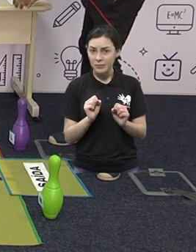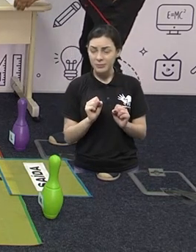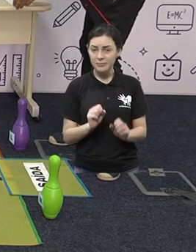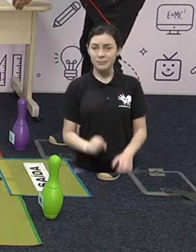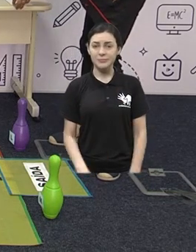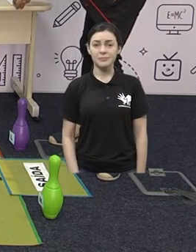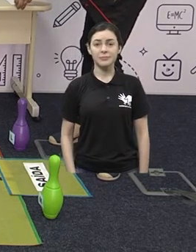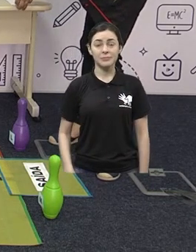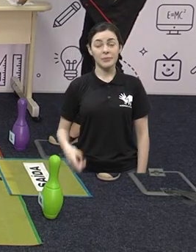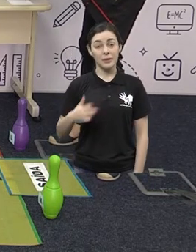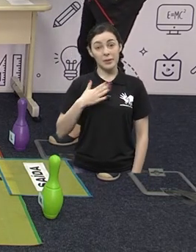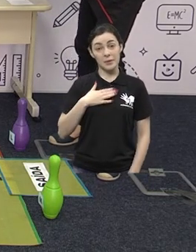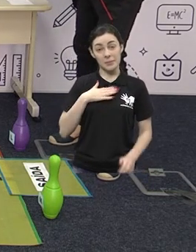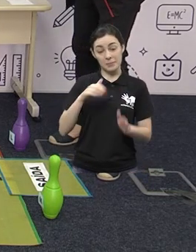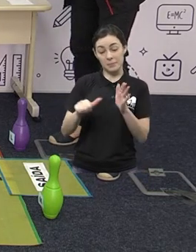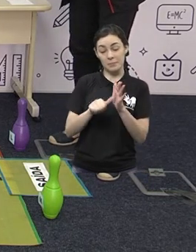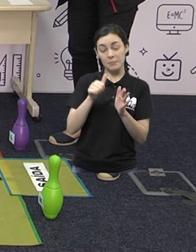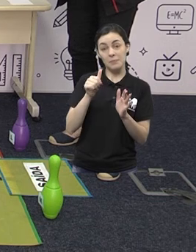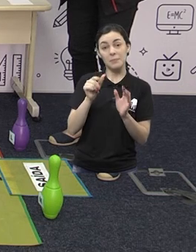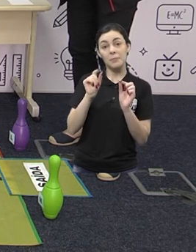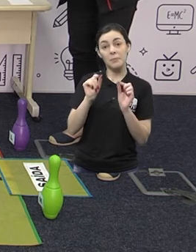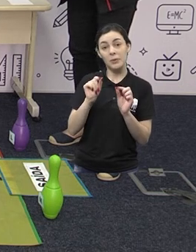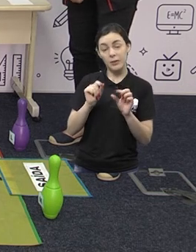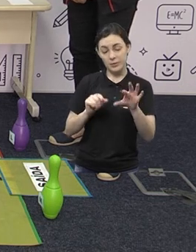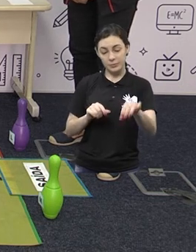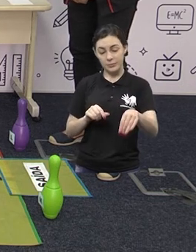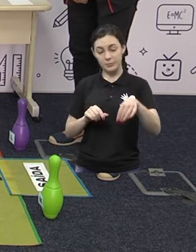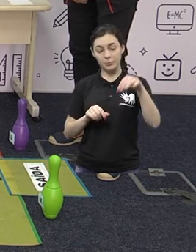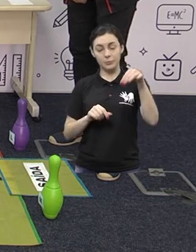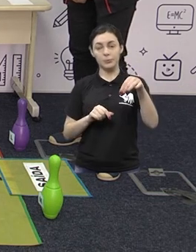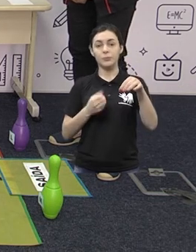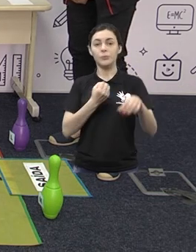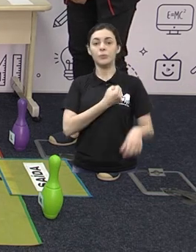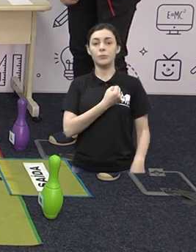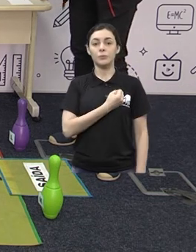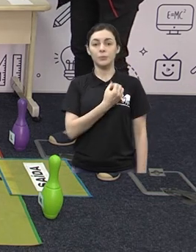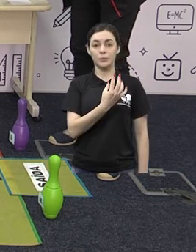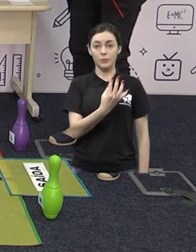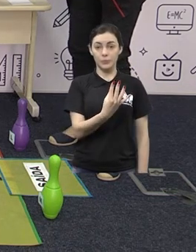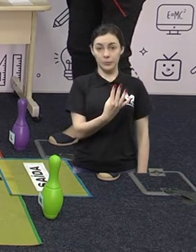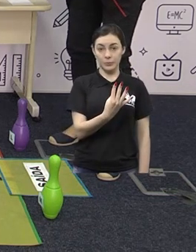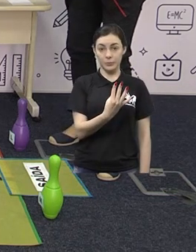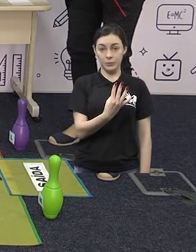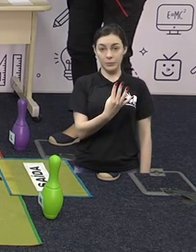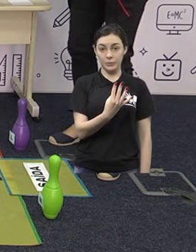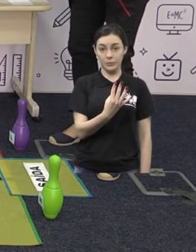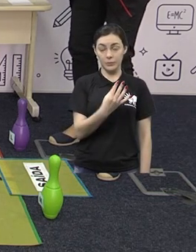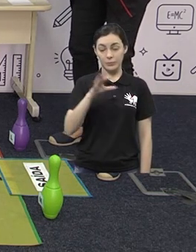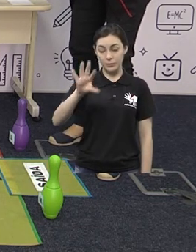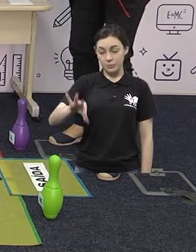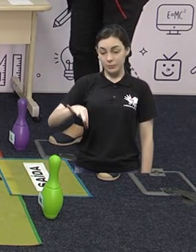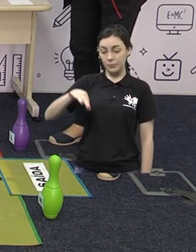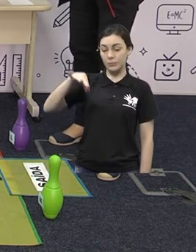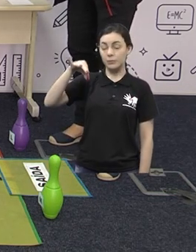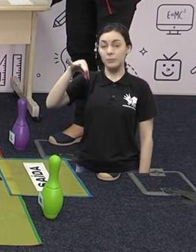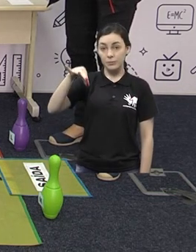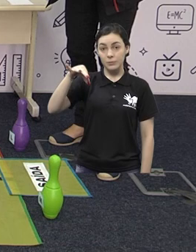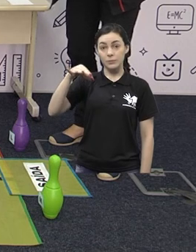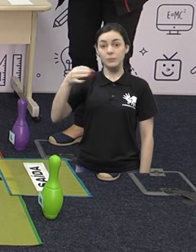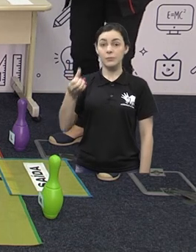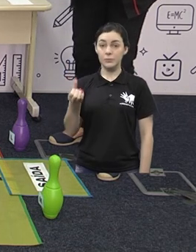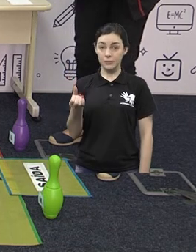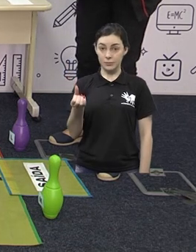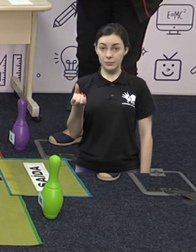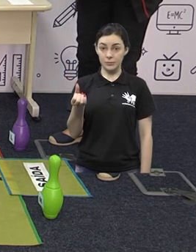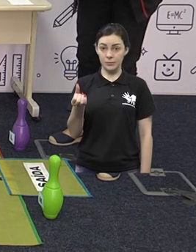sim. A minha primeira ficha que eu peguei é o número 4. A segunda é o